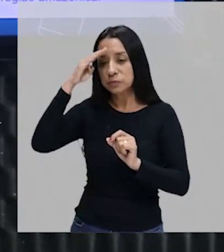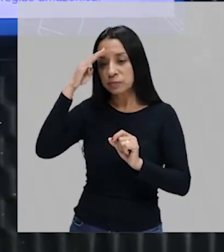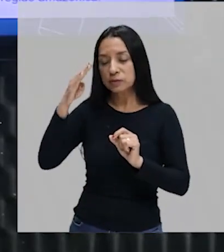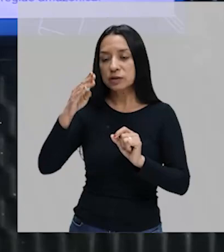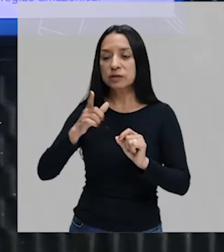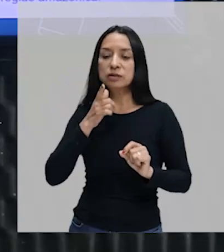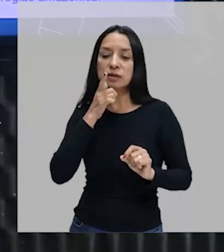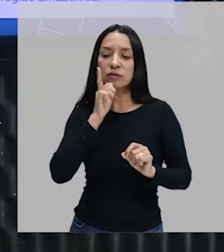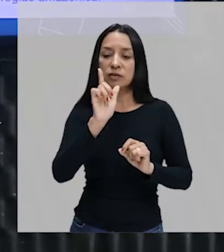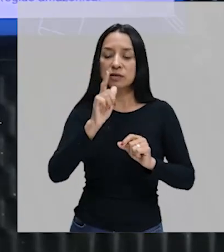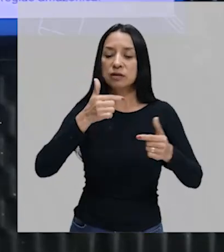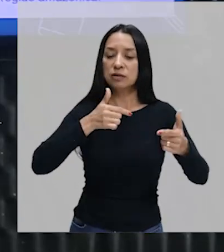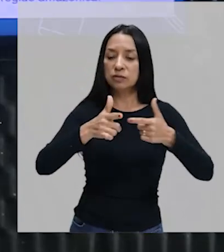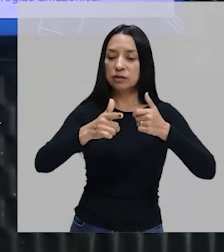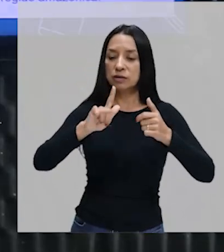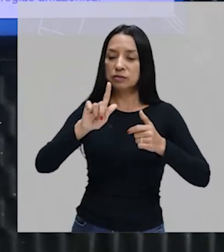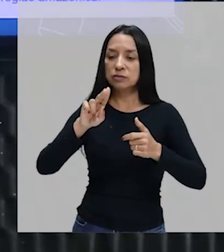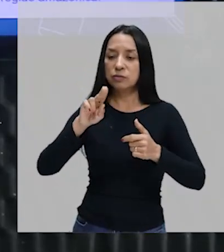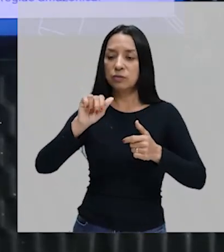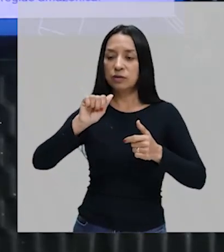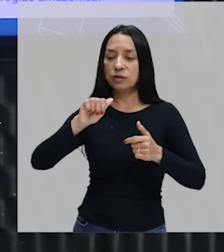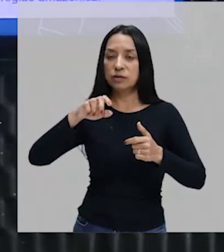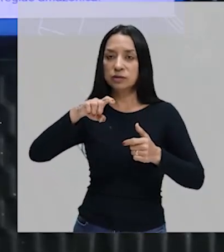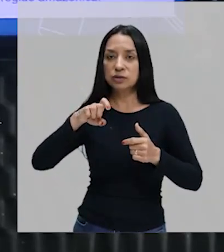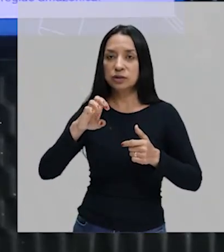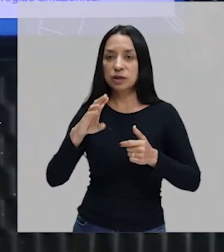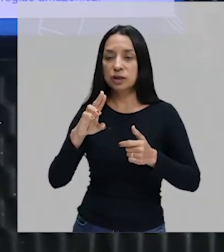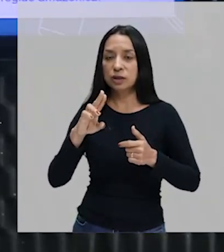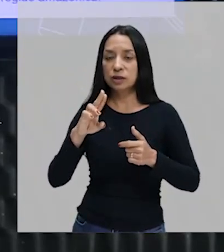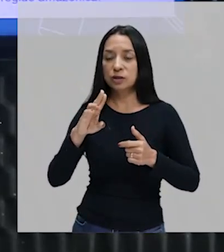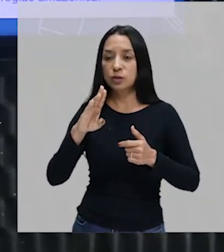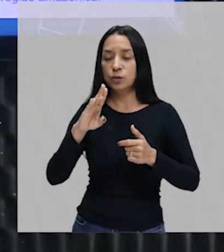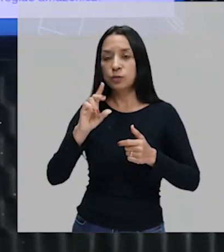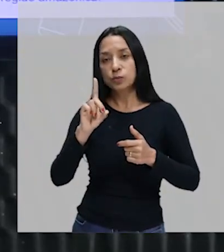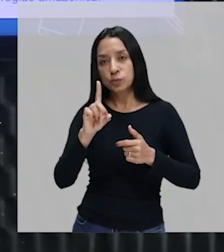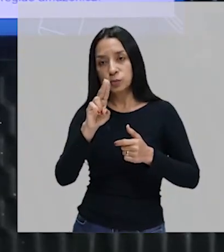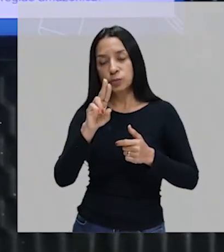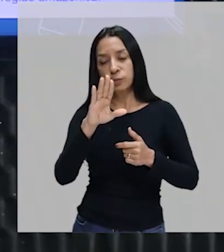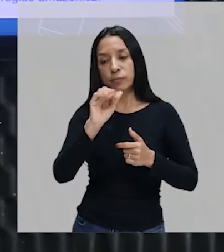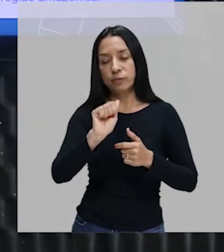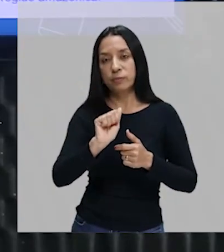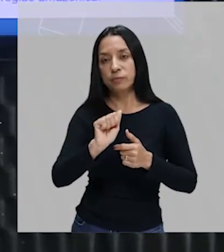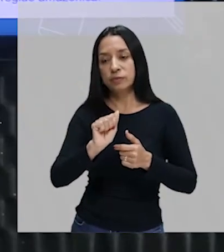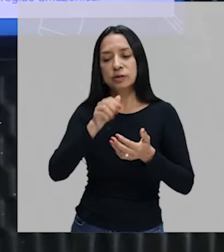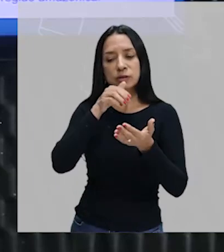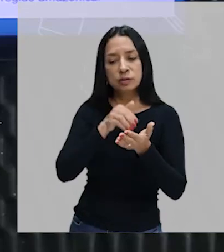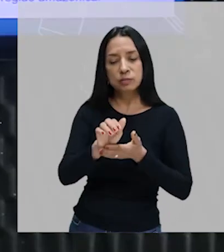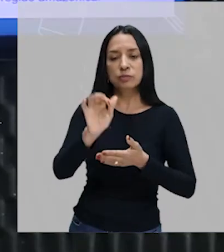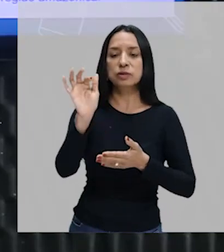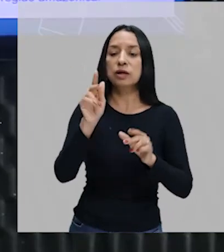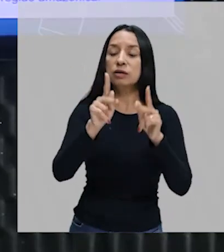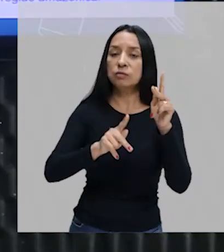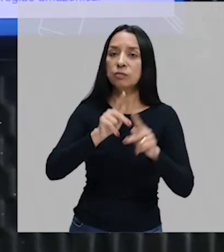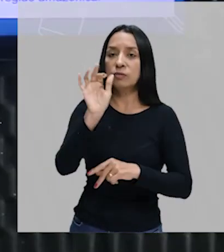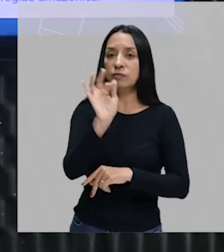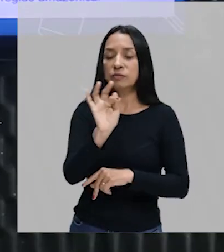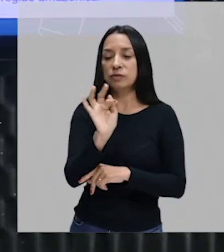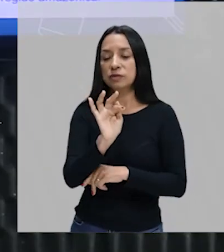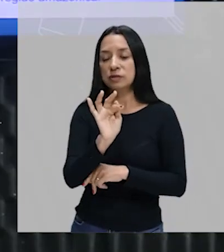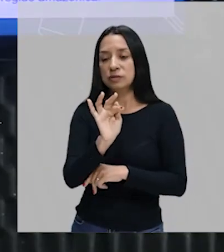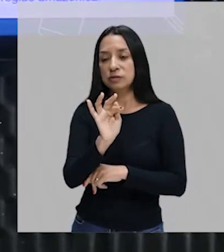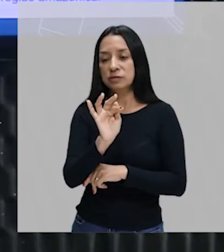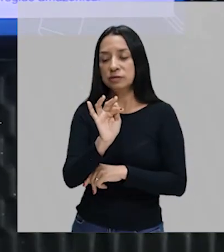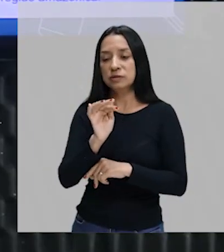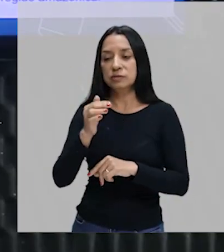Batalha de Guaxinim, os militares que estiveram aqui expulsando os franceses